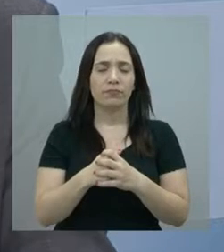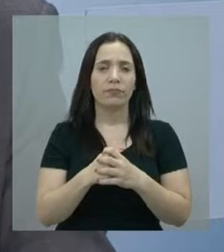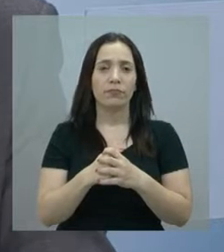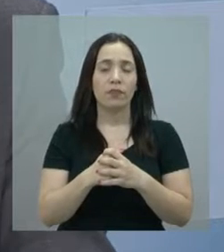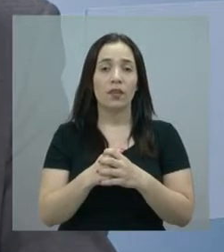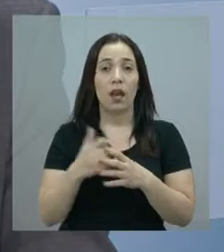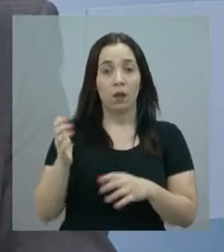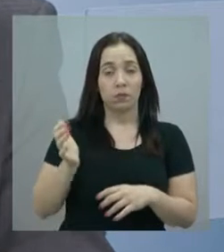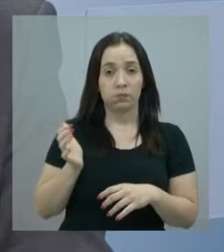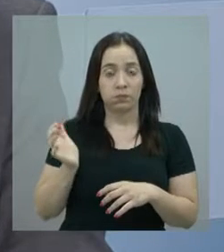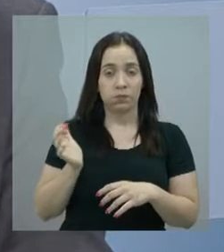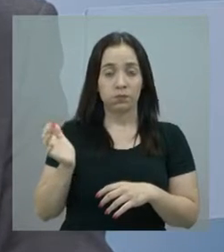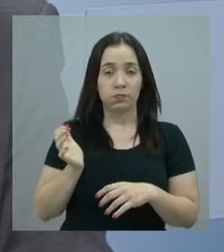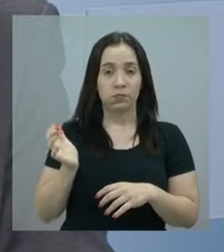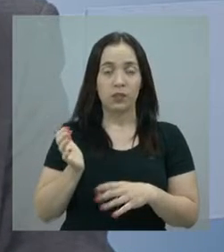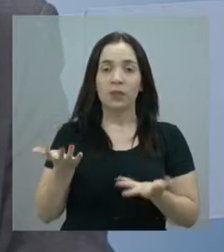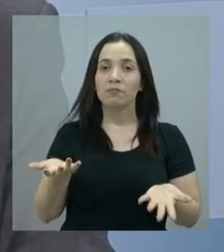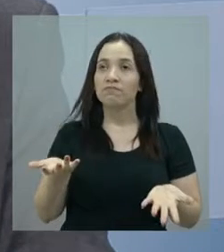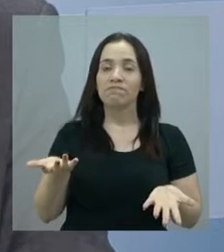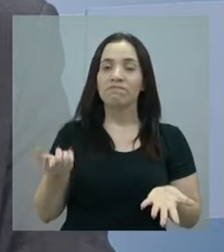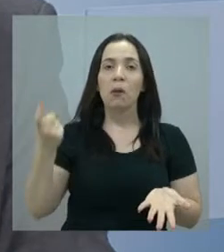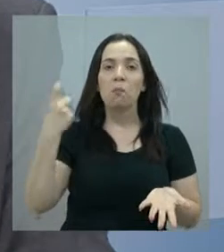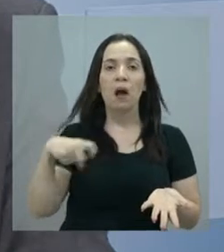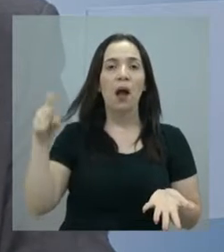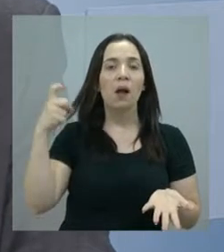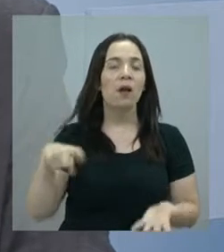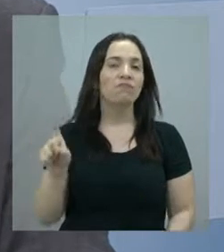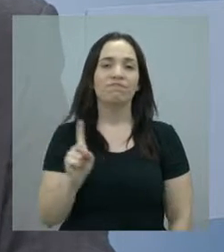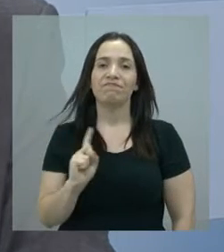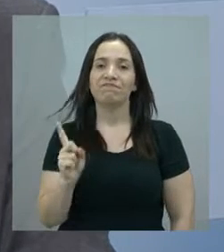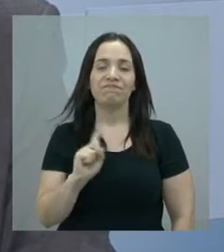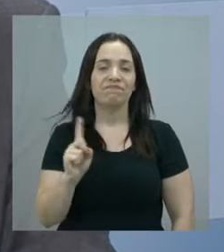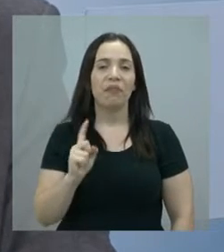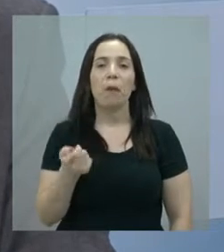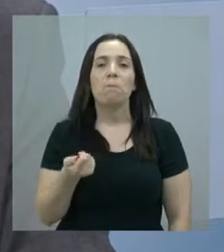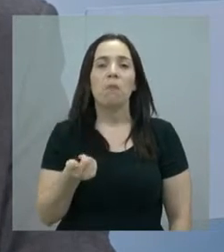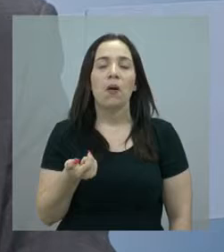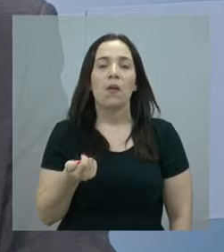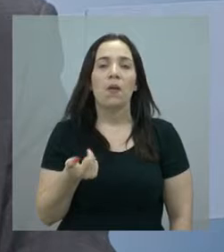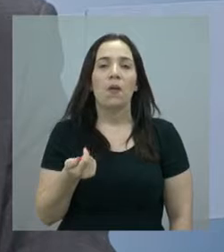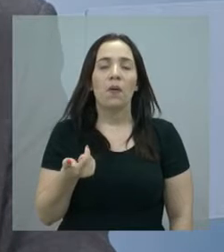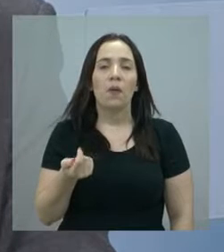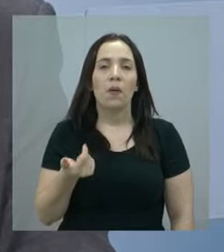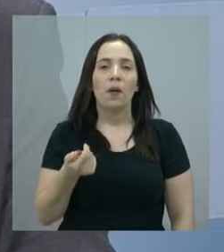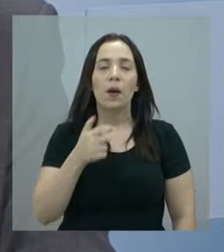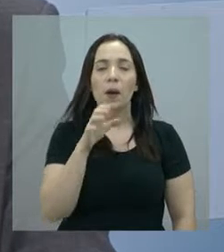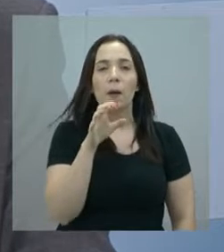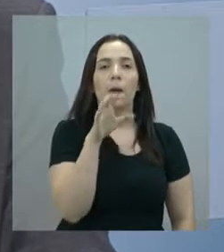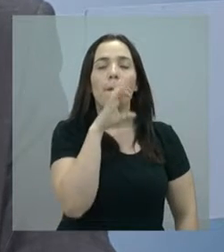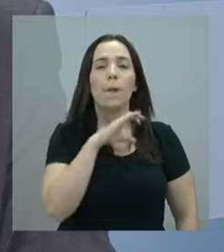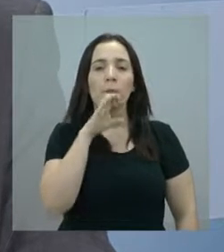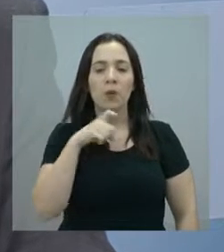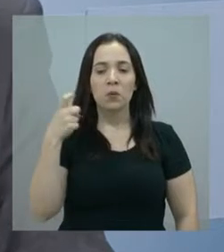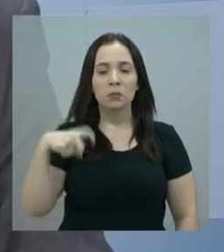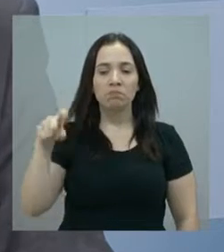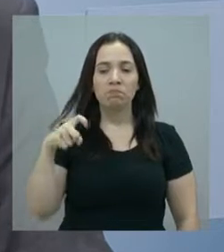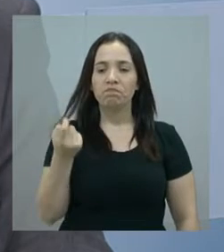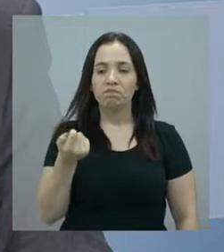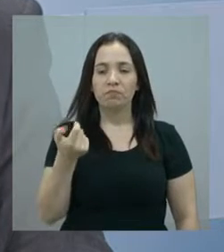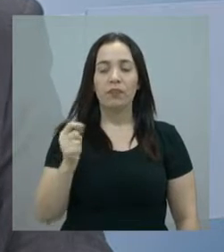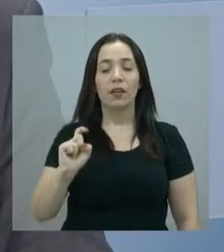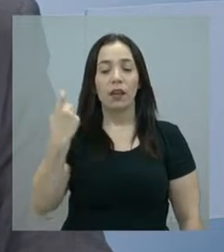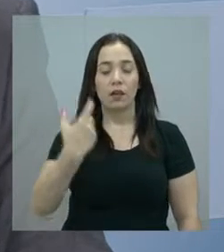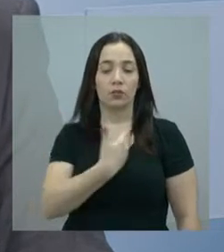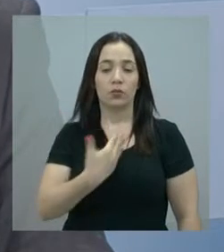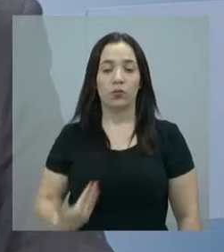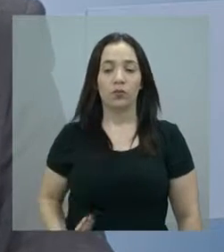os mais ricos, a gente tem pouca incidência, né, na cobrança de imposto, né? O nosso